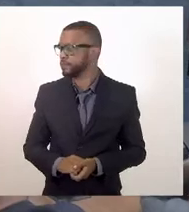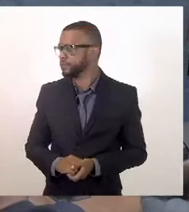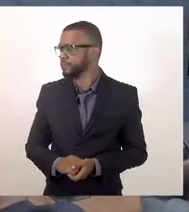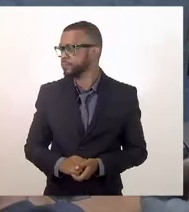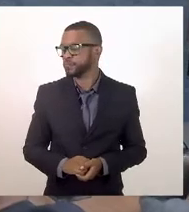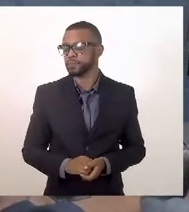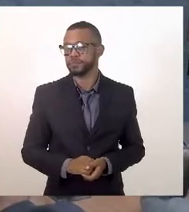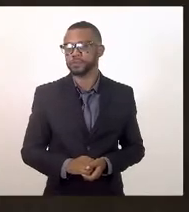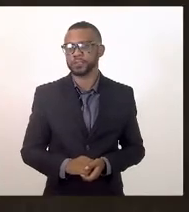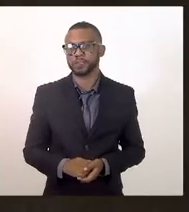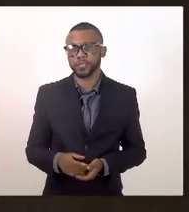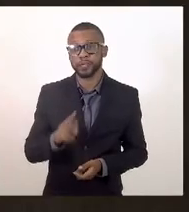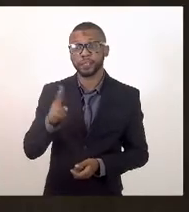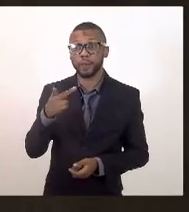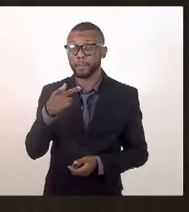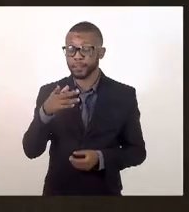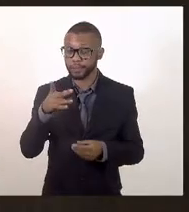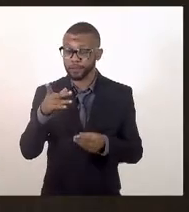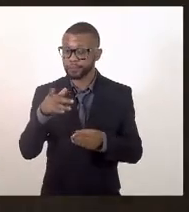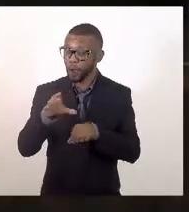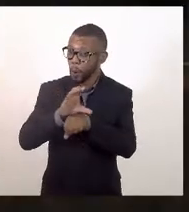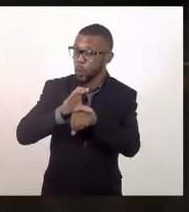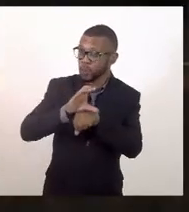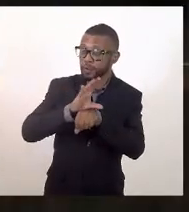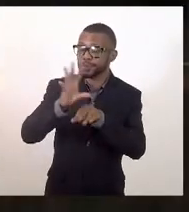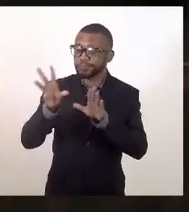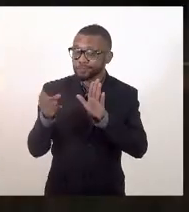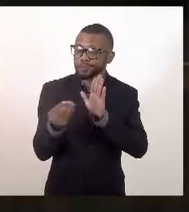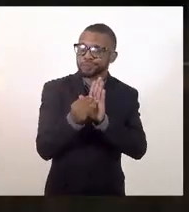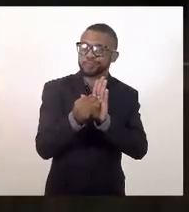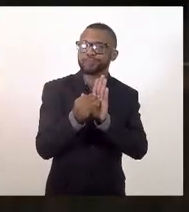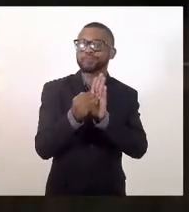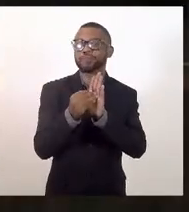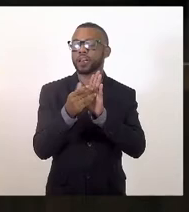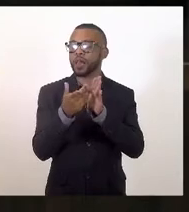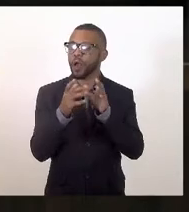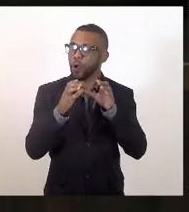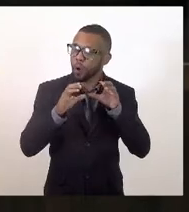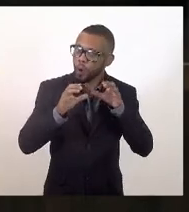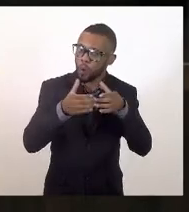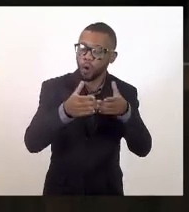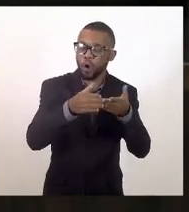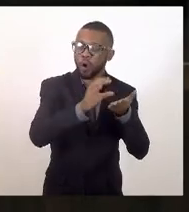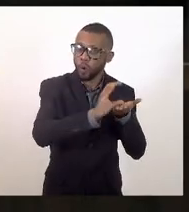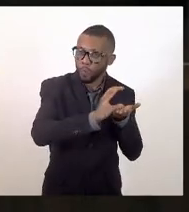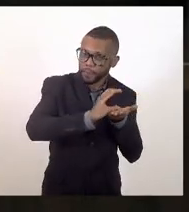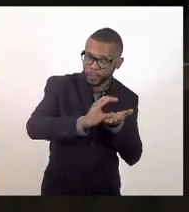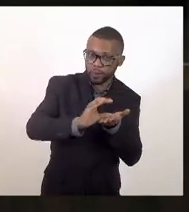Parecer pela constitucionalidade com emendas, presidente. Pela Comissão de Política Urbana, deputada Zeida.